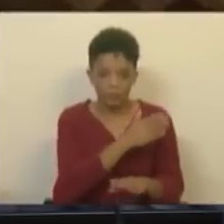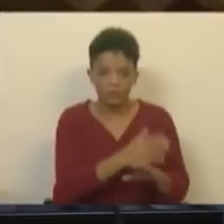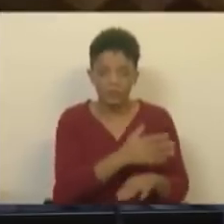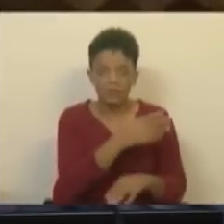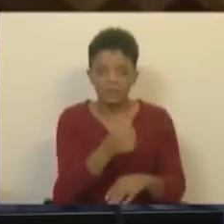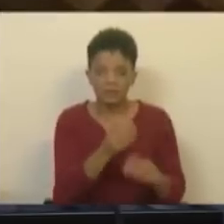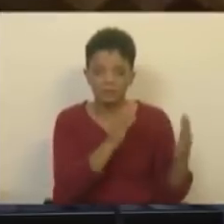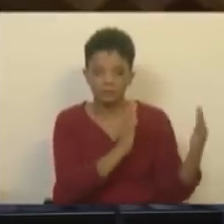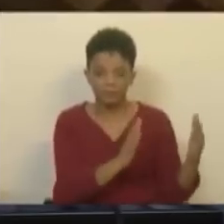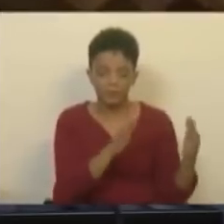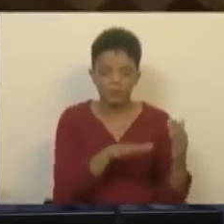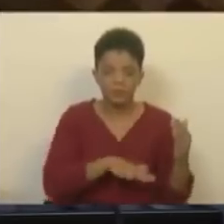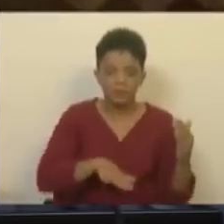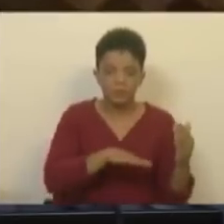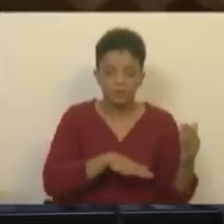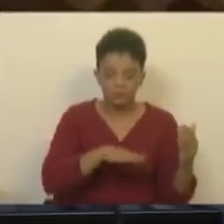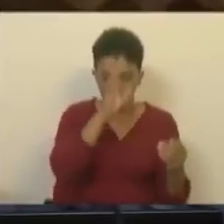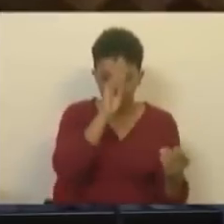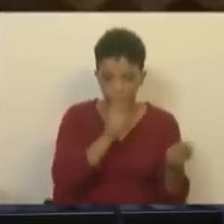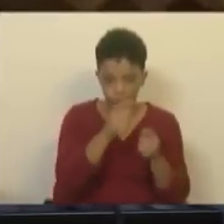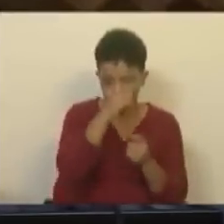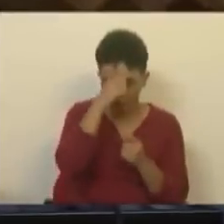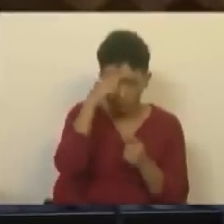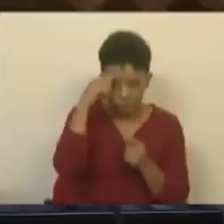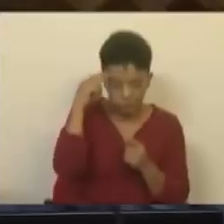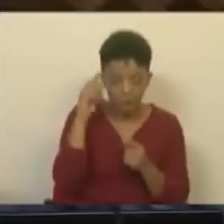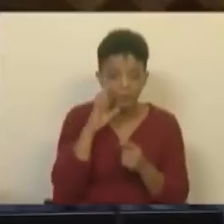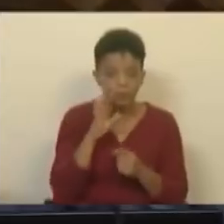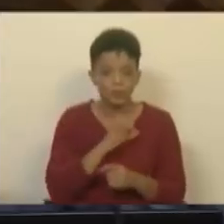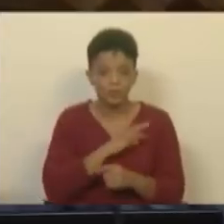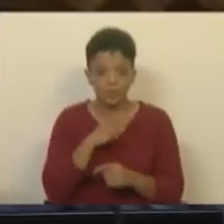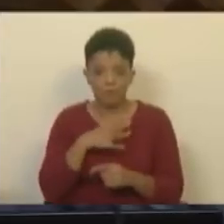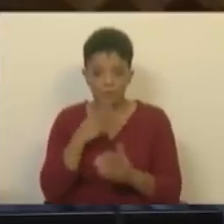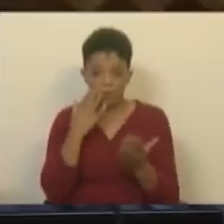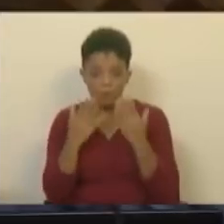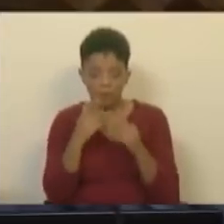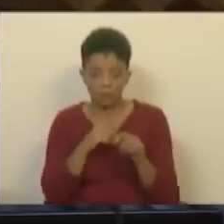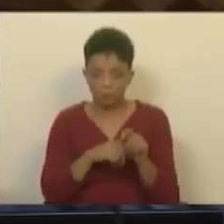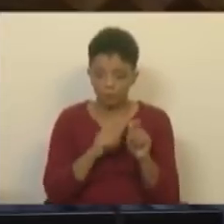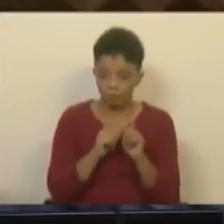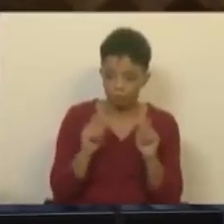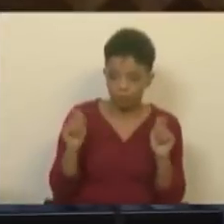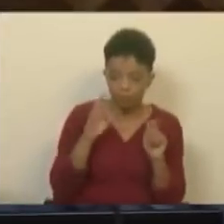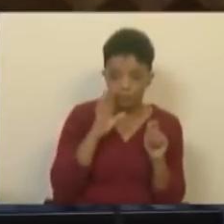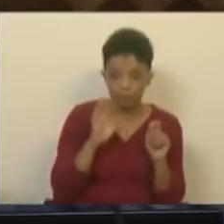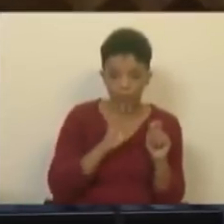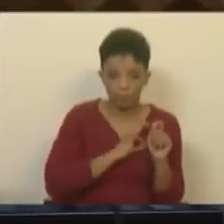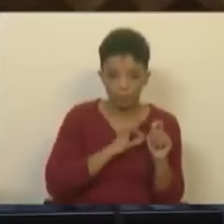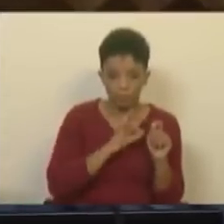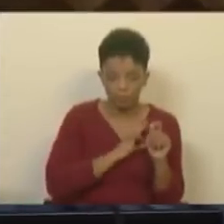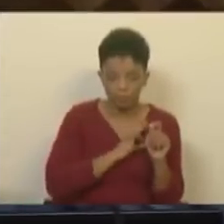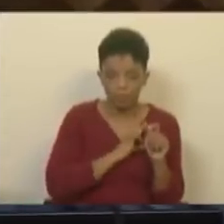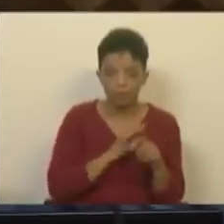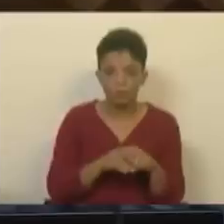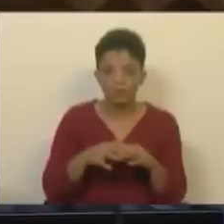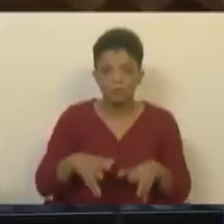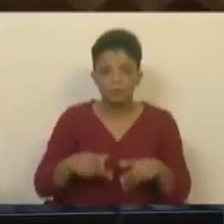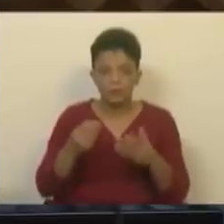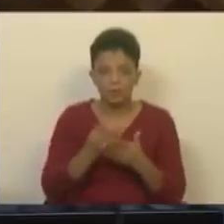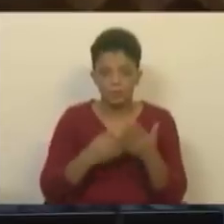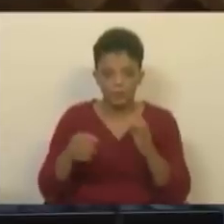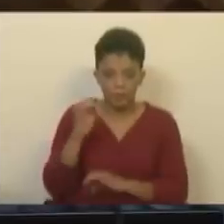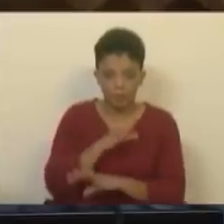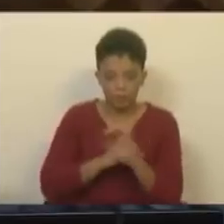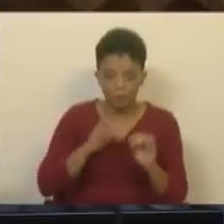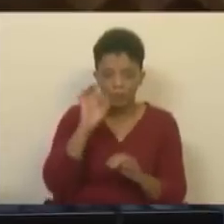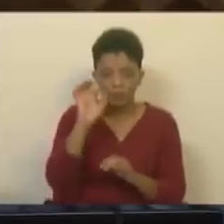governou em circunstâncias muito difíceis e o senhor quer comparar um período em que o senhor teve crescimento económico na Europa